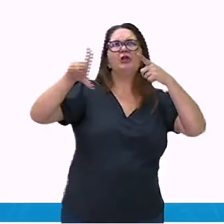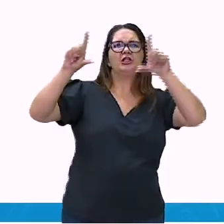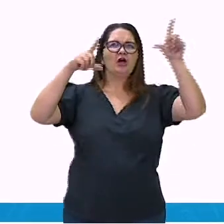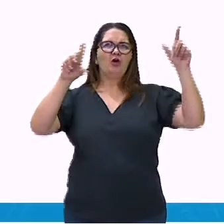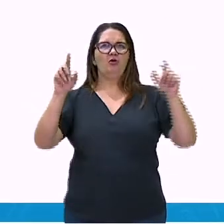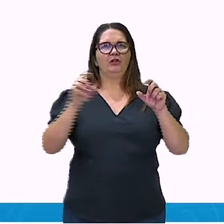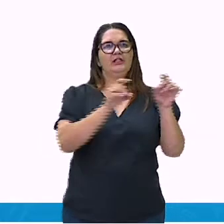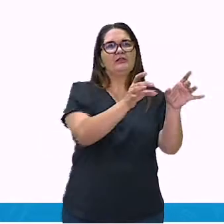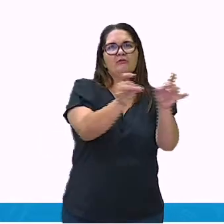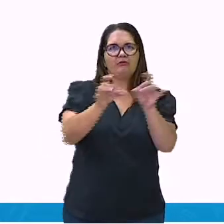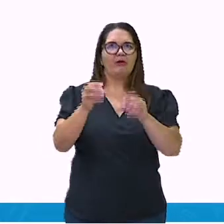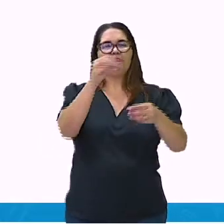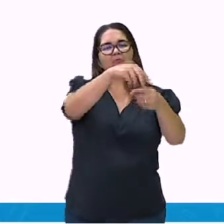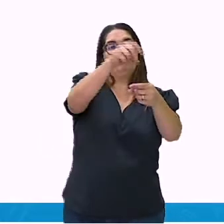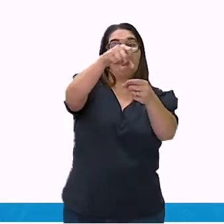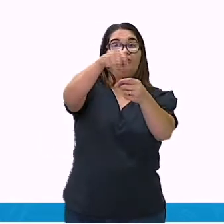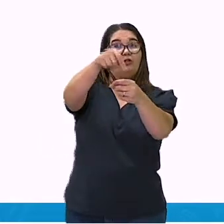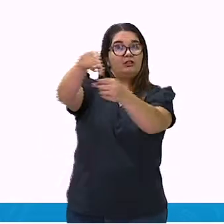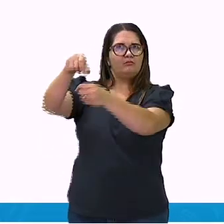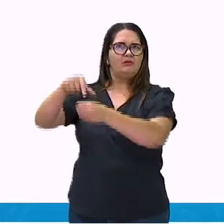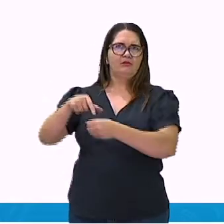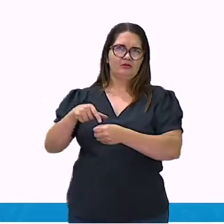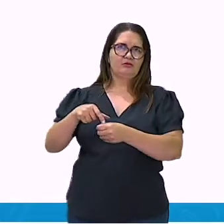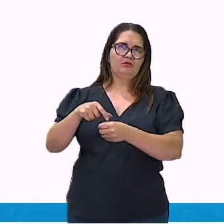do açúcar.